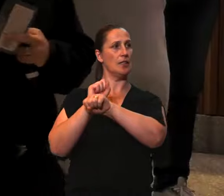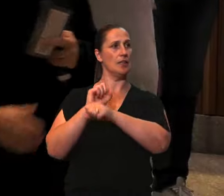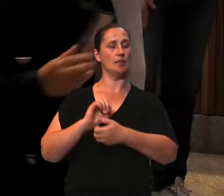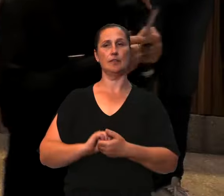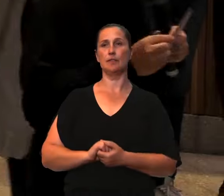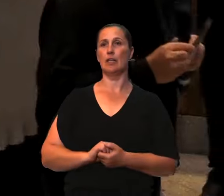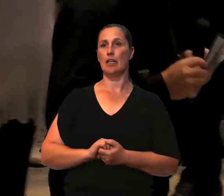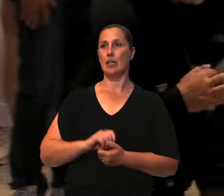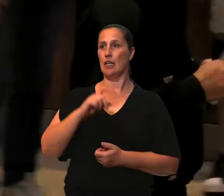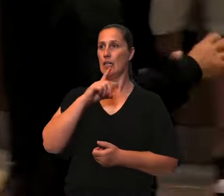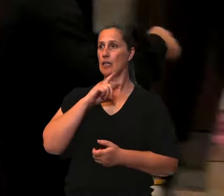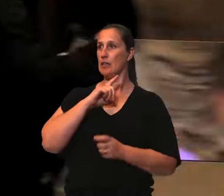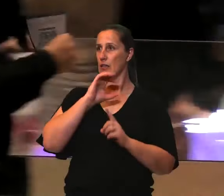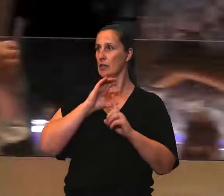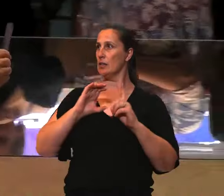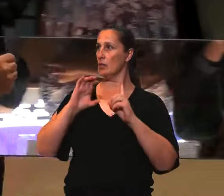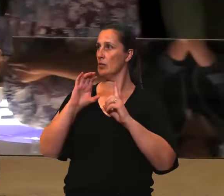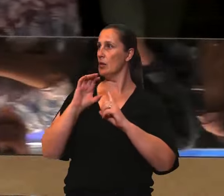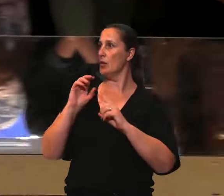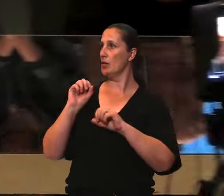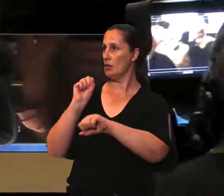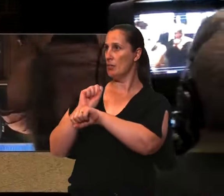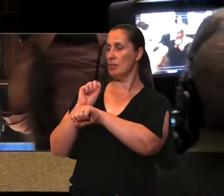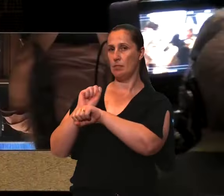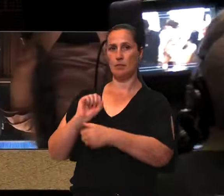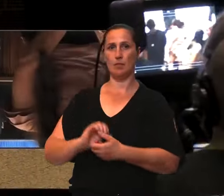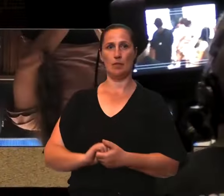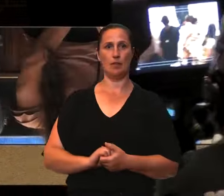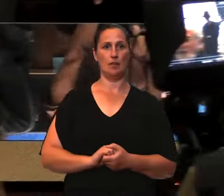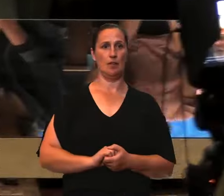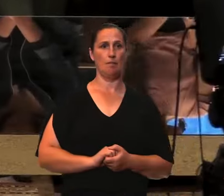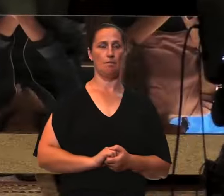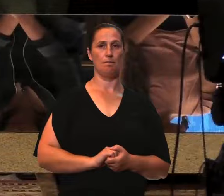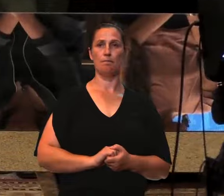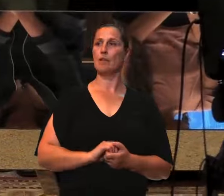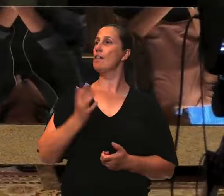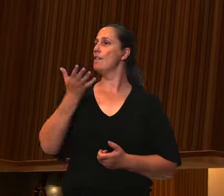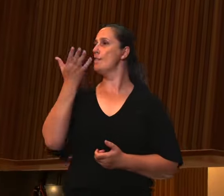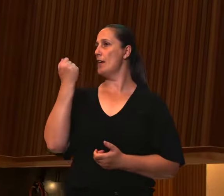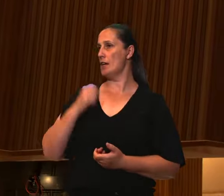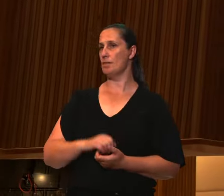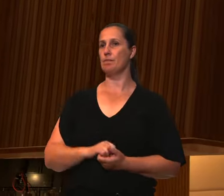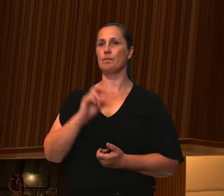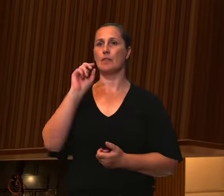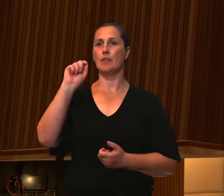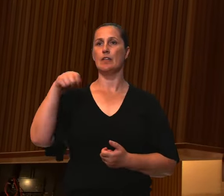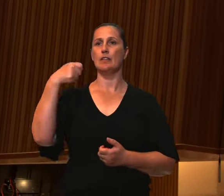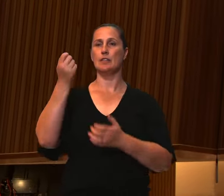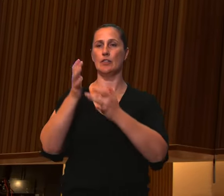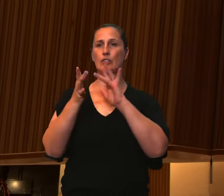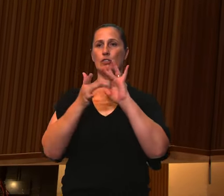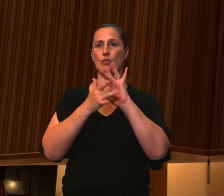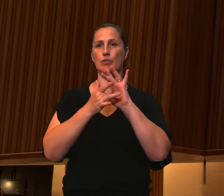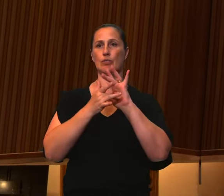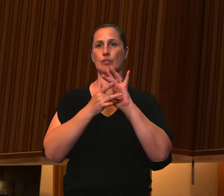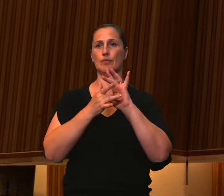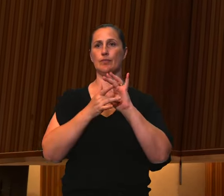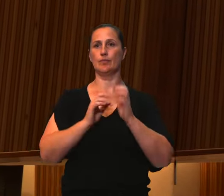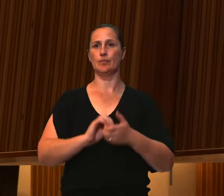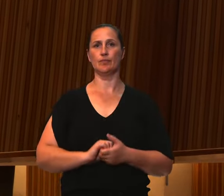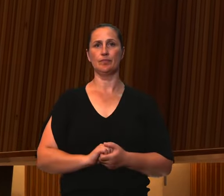pouco mas a gente espera Ah não tem né Então venha venha olha para